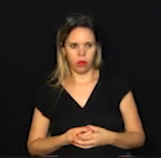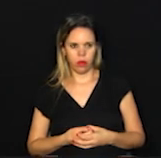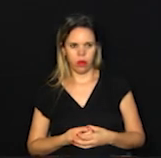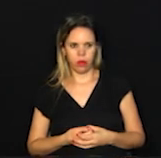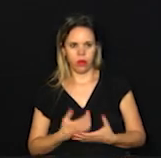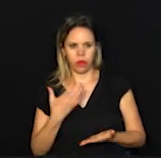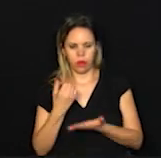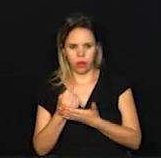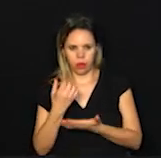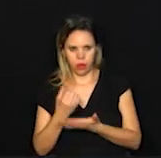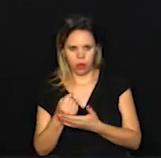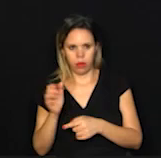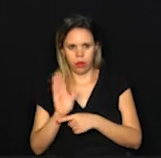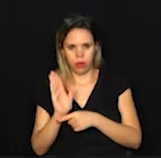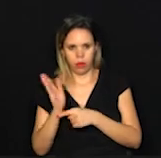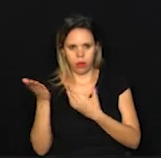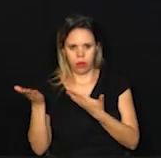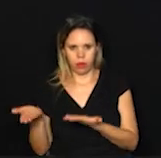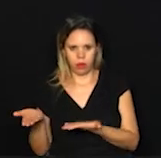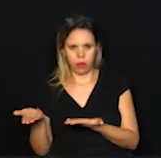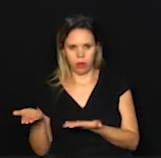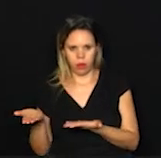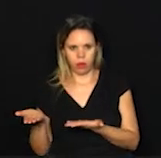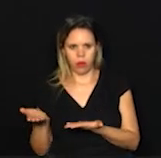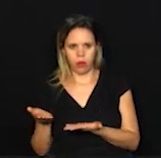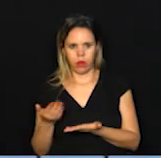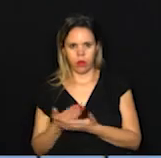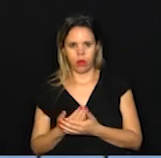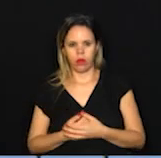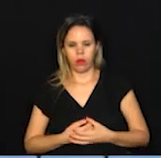armazenado esse vídeo aqui dessa excelente aula.